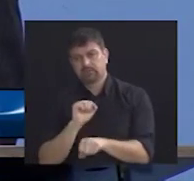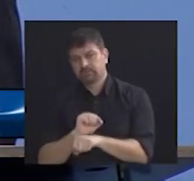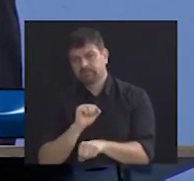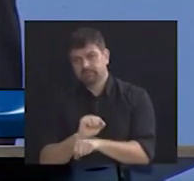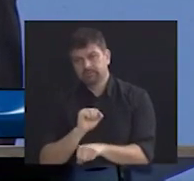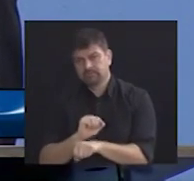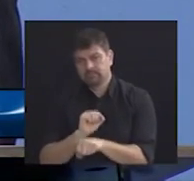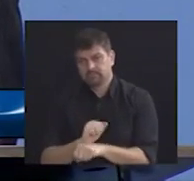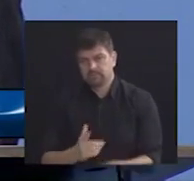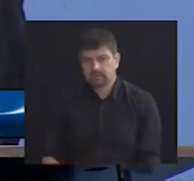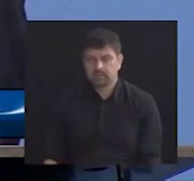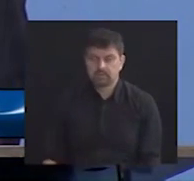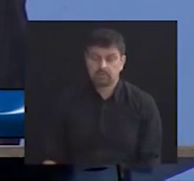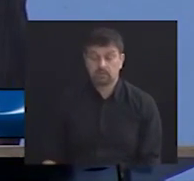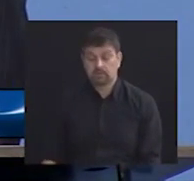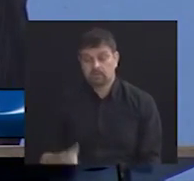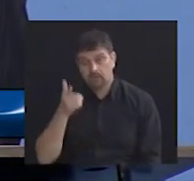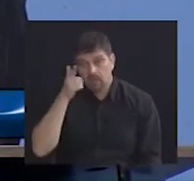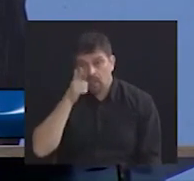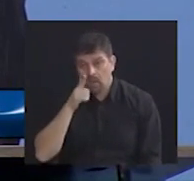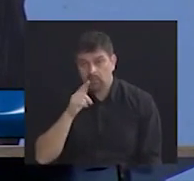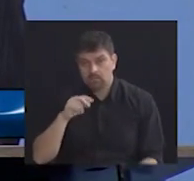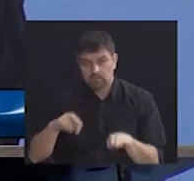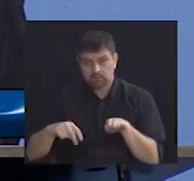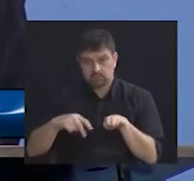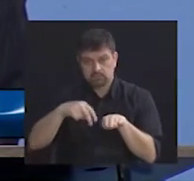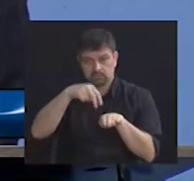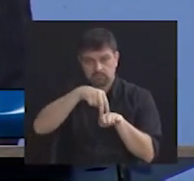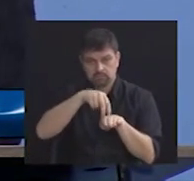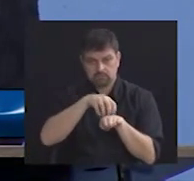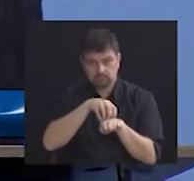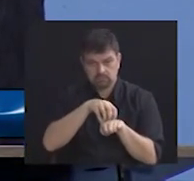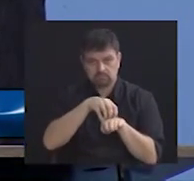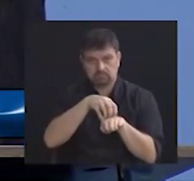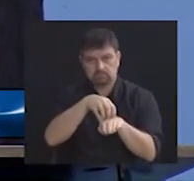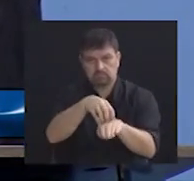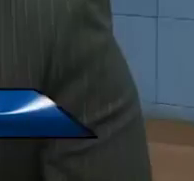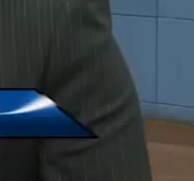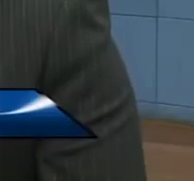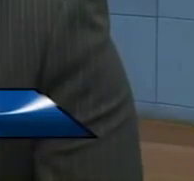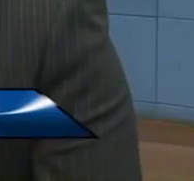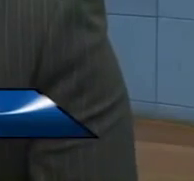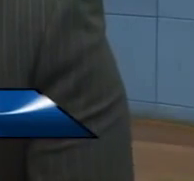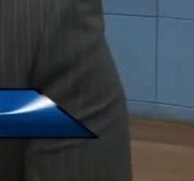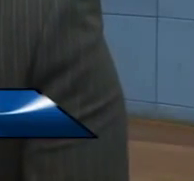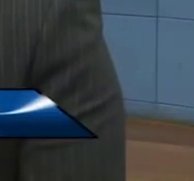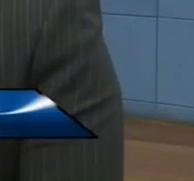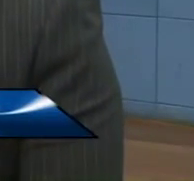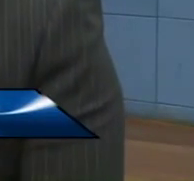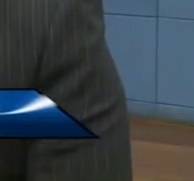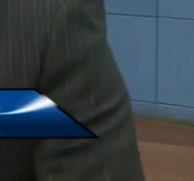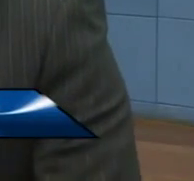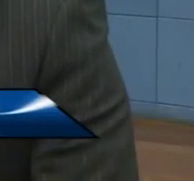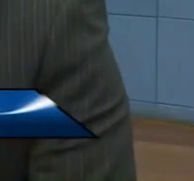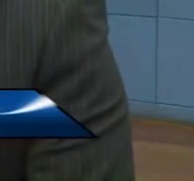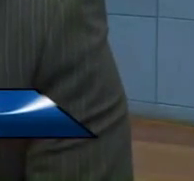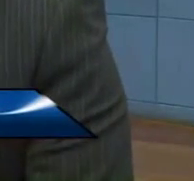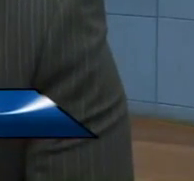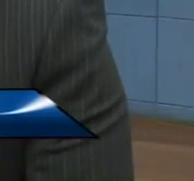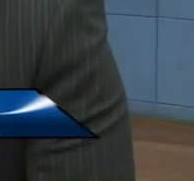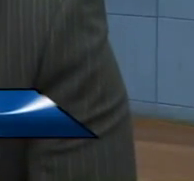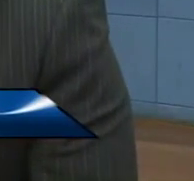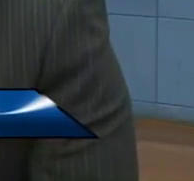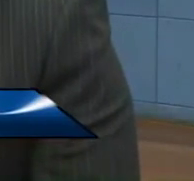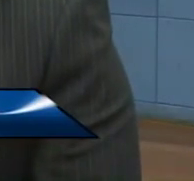para poder ir para os seus trabalhos, para poder ir para os seus compromissos. Pastor Elias informou que procurou o presidente